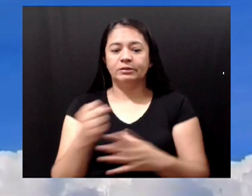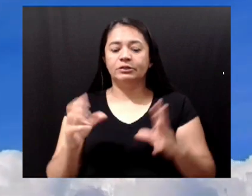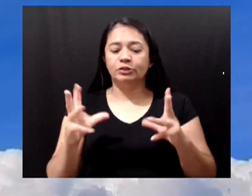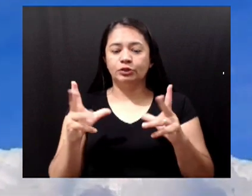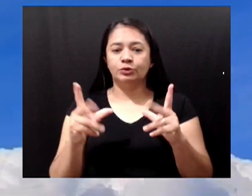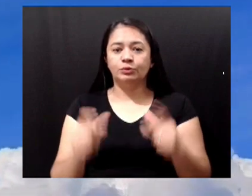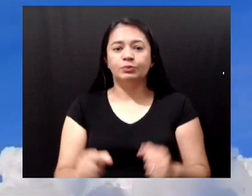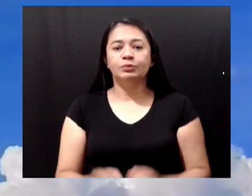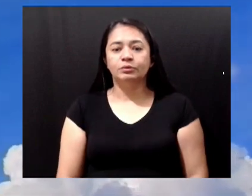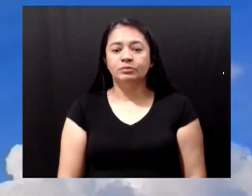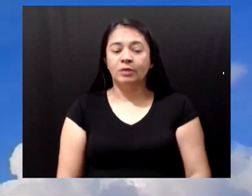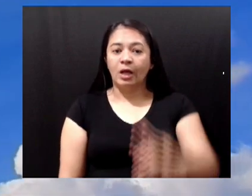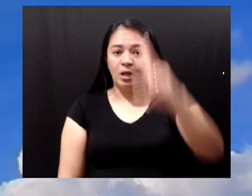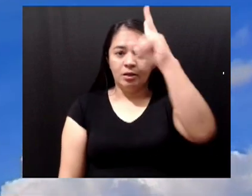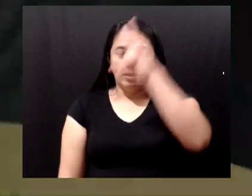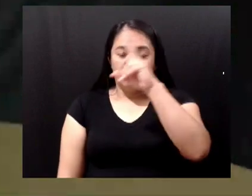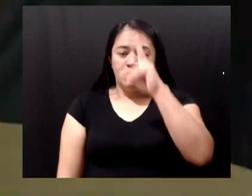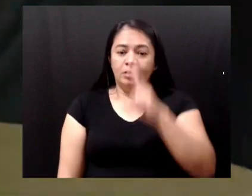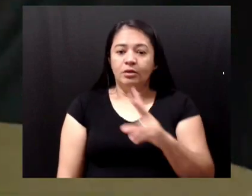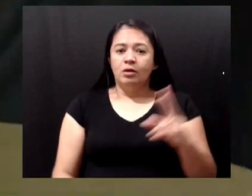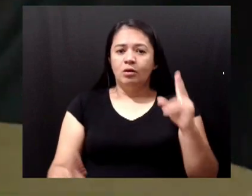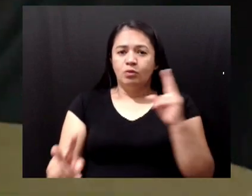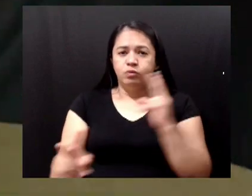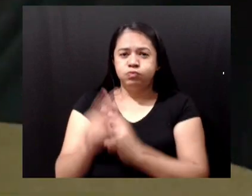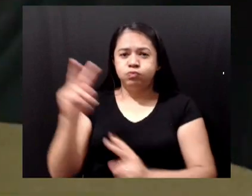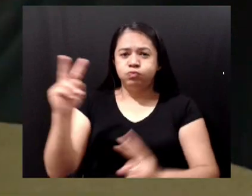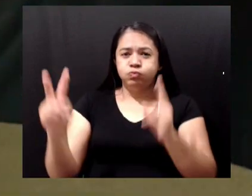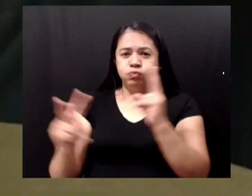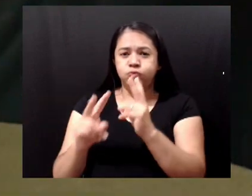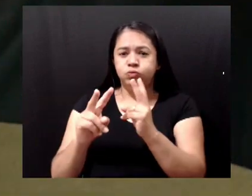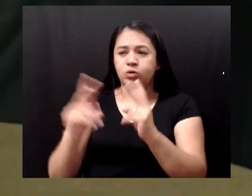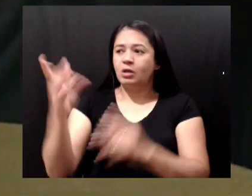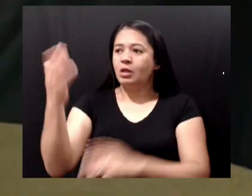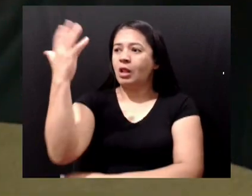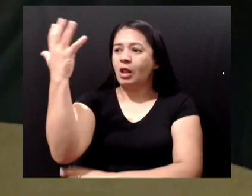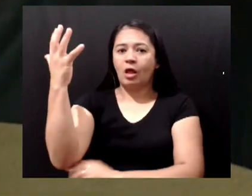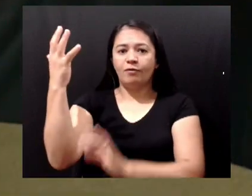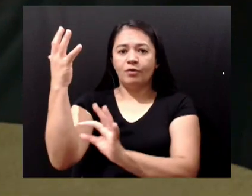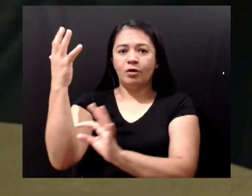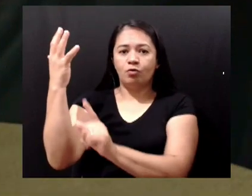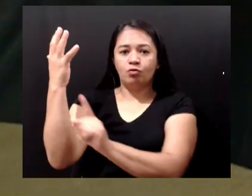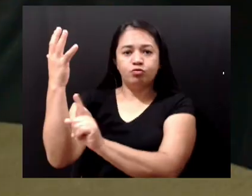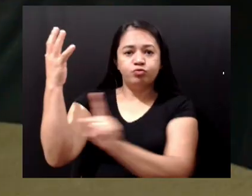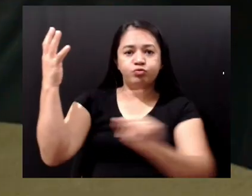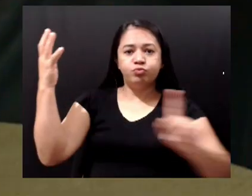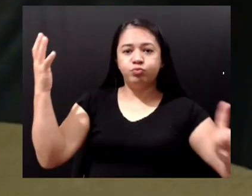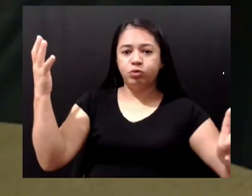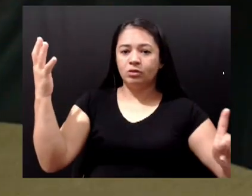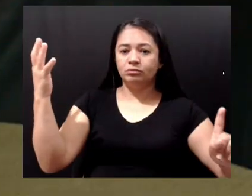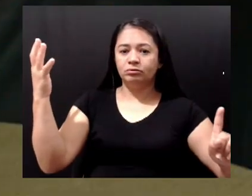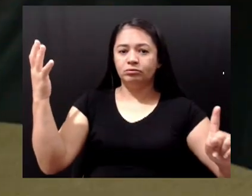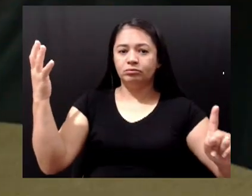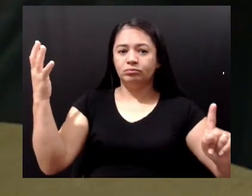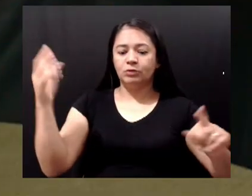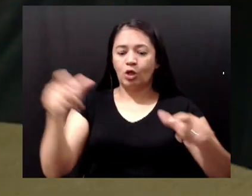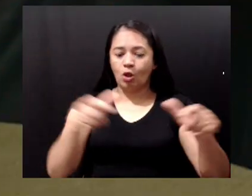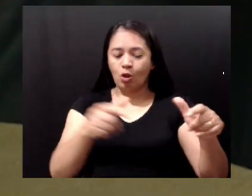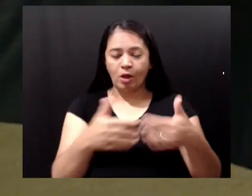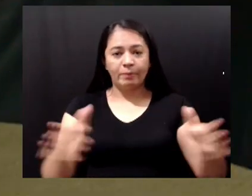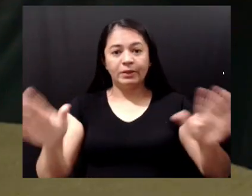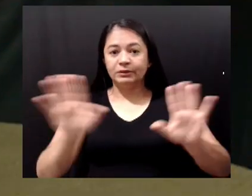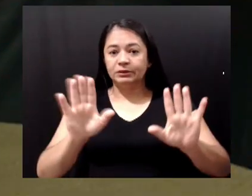Lembre-se, durante ventos fortes, afaste-se das árvores, não permaneça em locais abertos e jamais faça queimadas. Em caso de